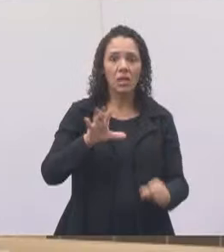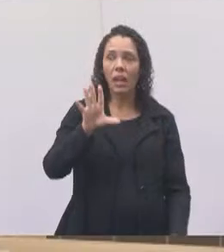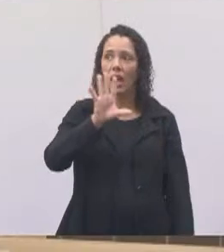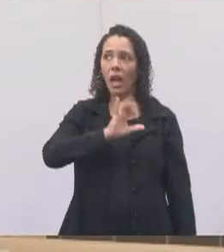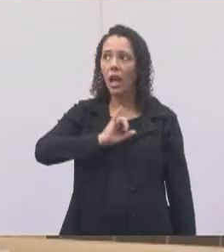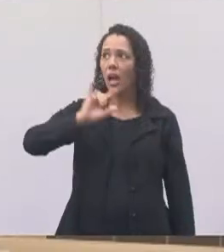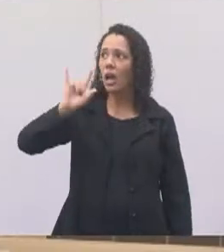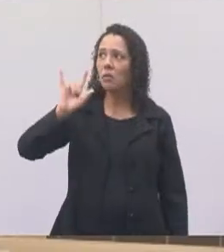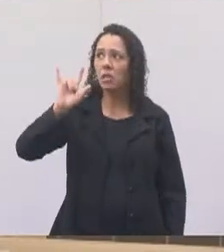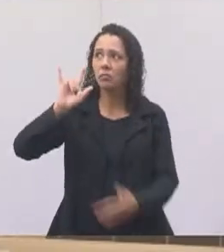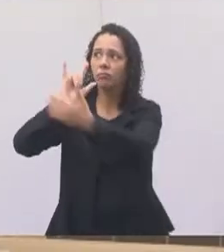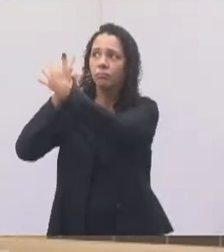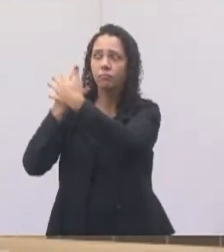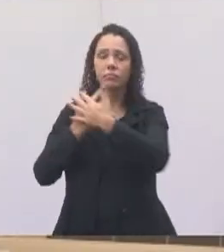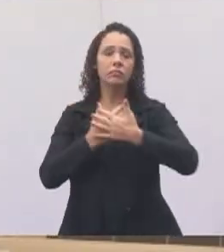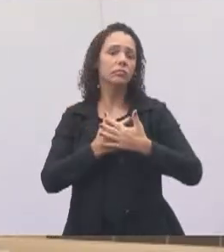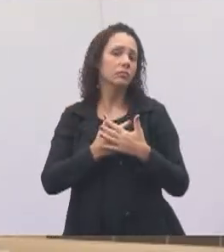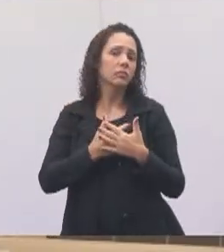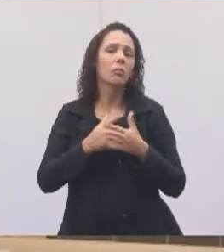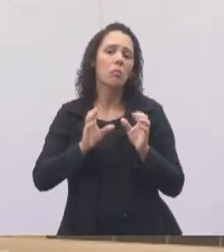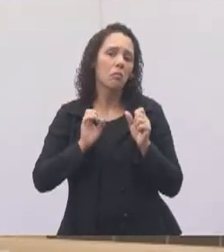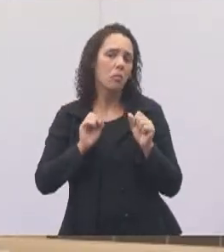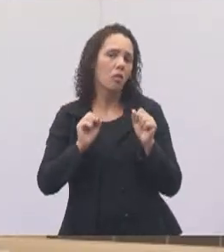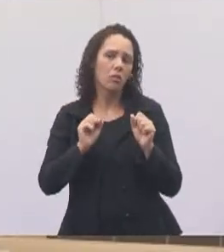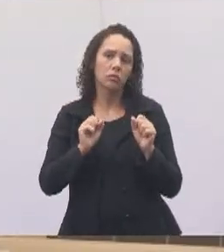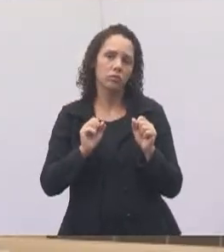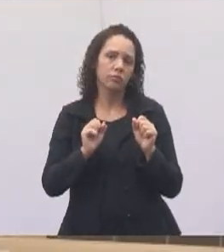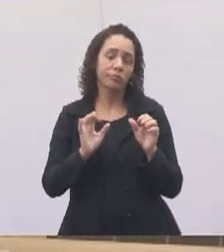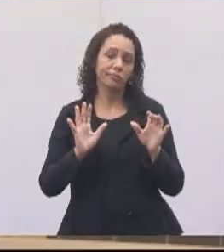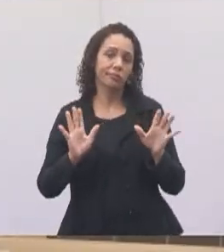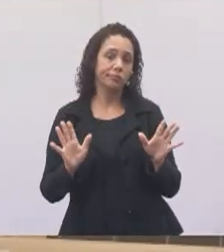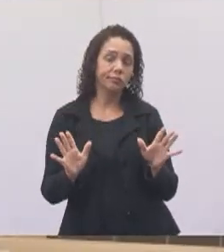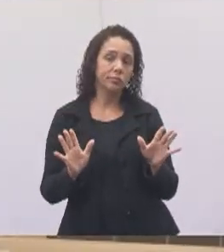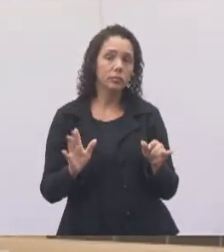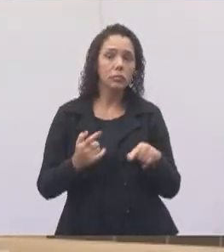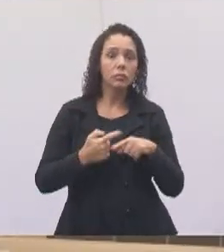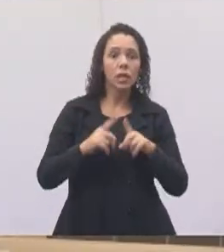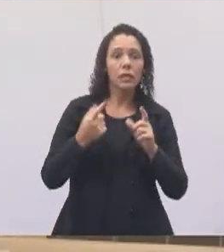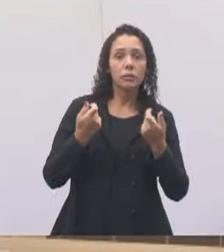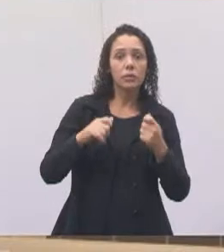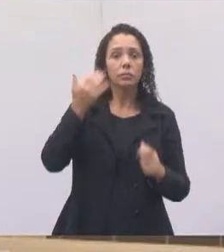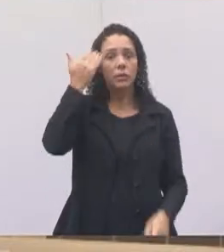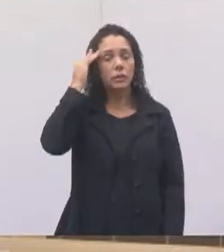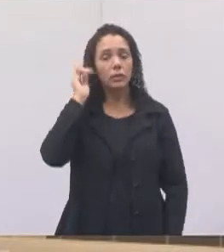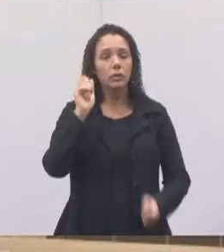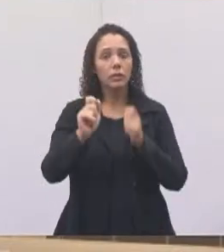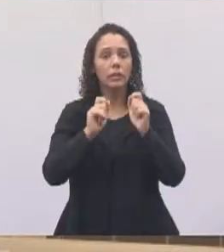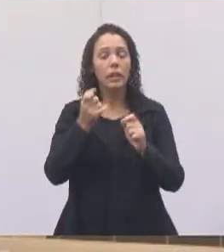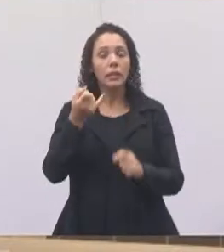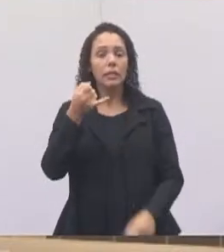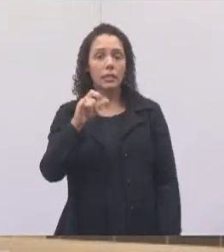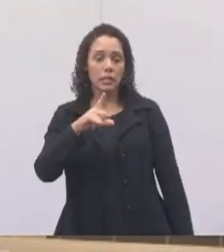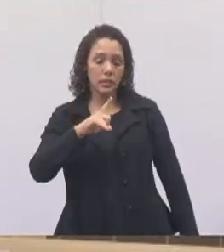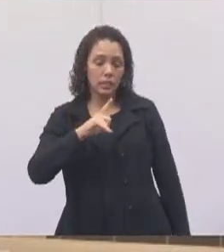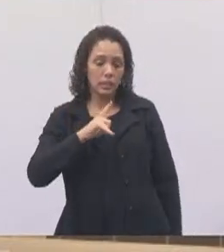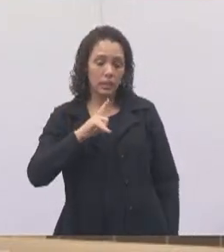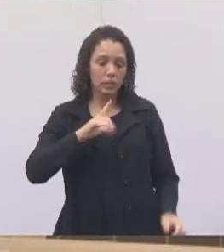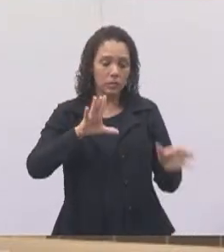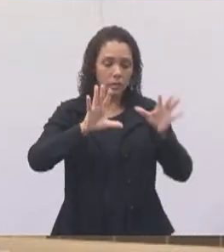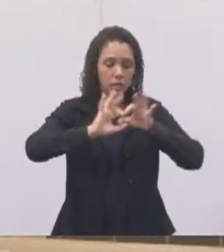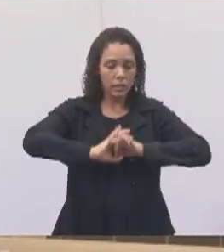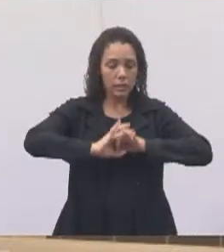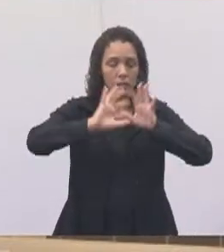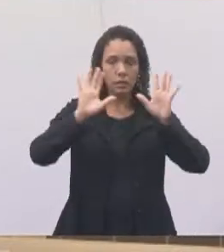isso. Deus nos dá o livre-arbítrio. Então, a gente tem que saber que, se eu posso ter a liberdade,